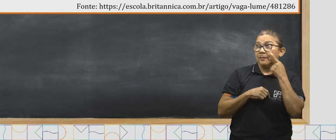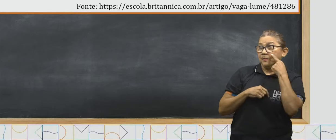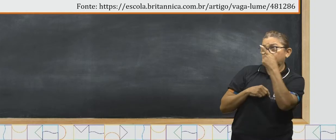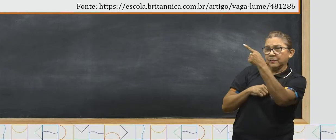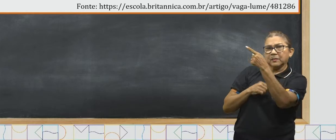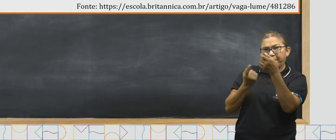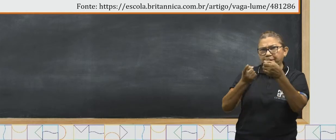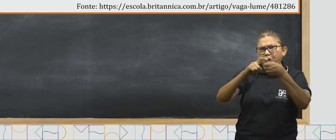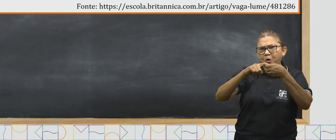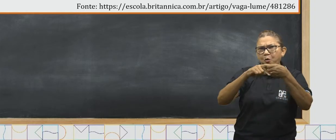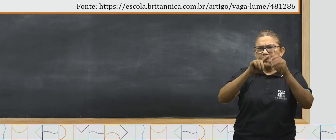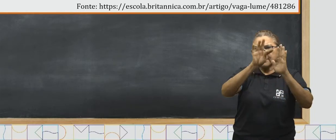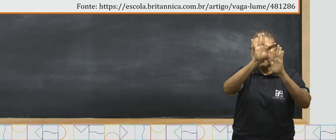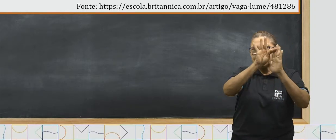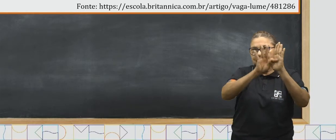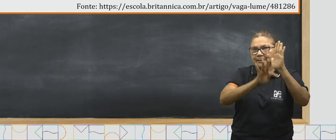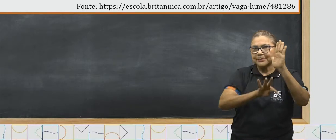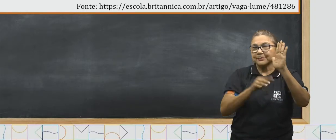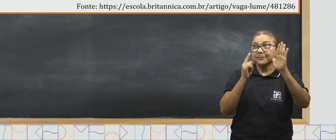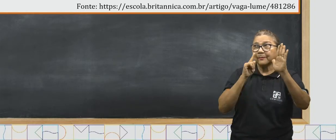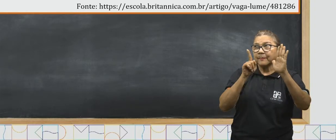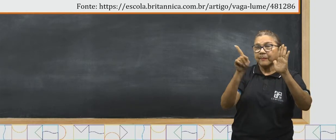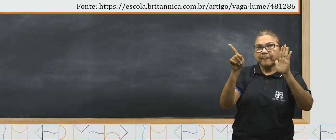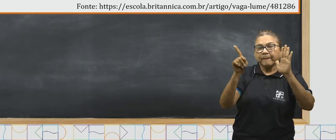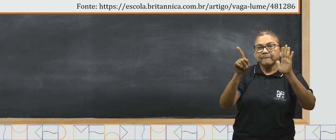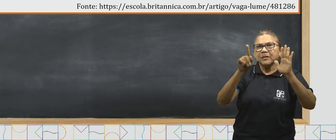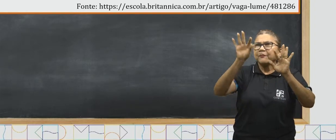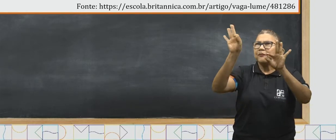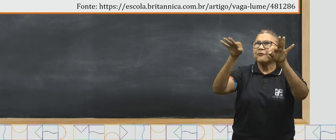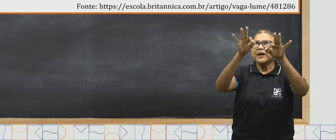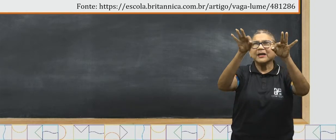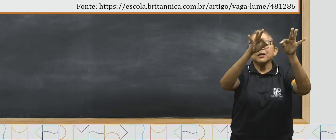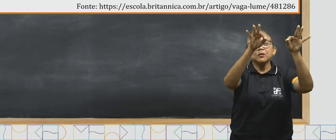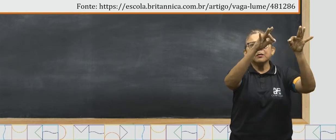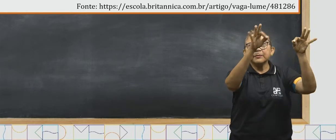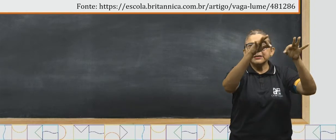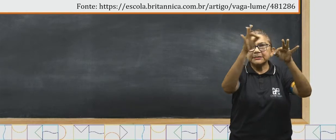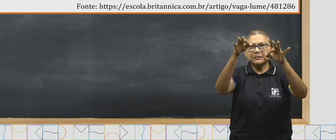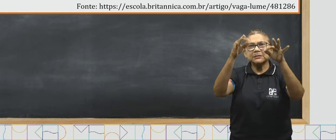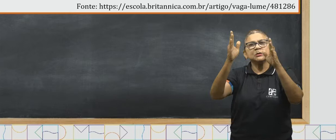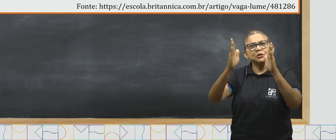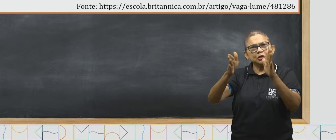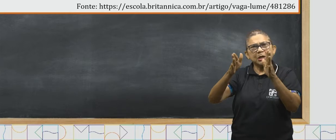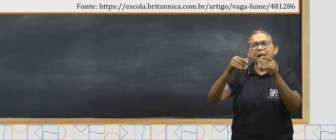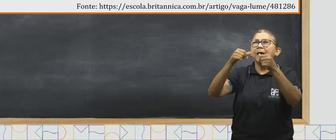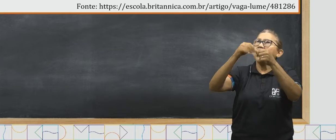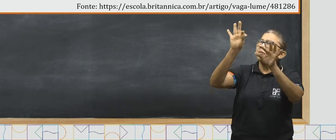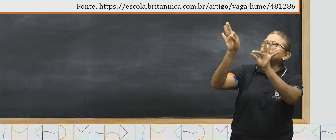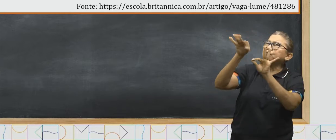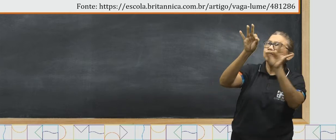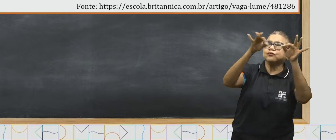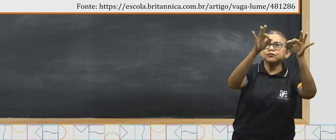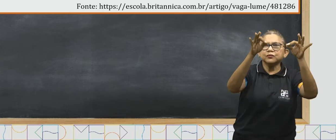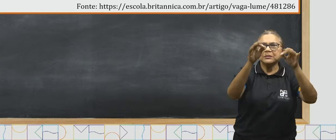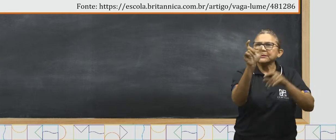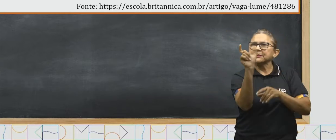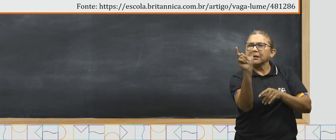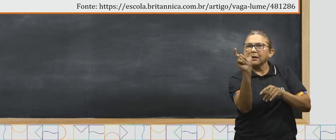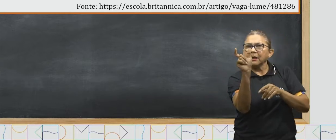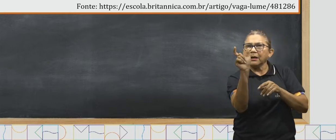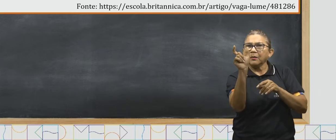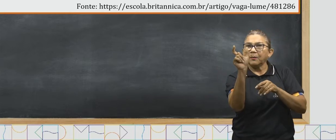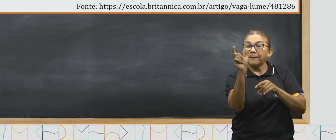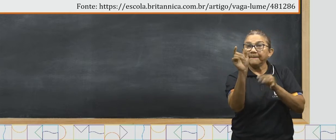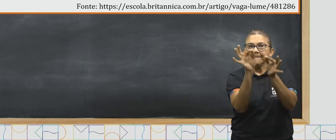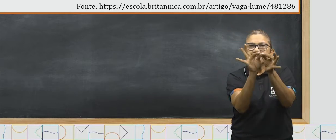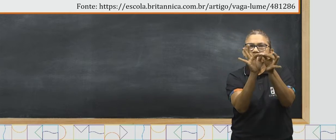texto. Os vagalumes adultos medem Por que o verbo medem está sendo